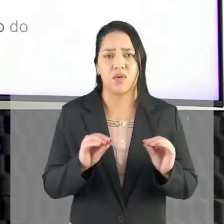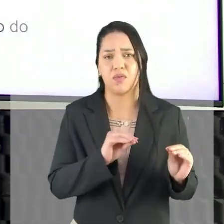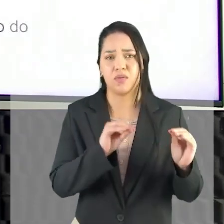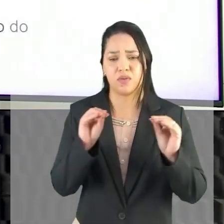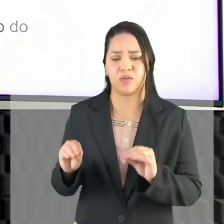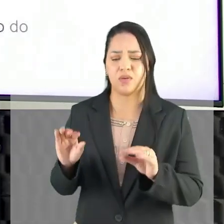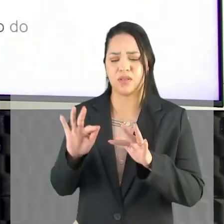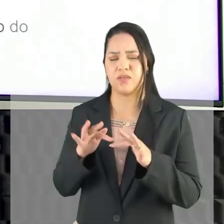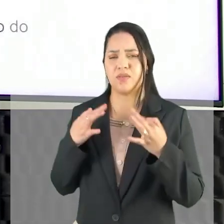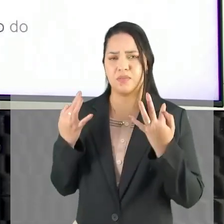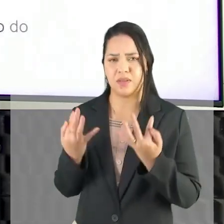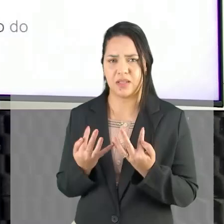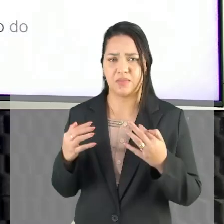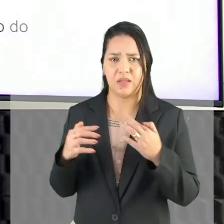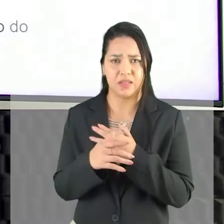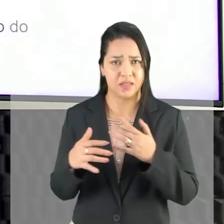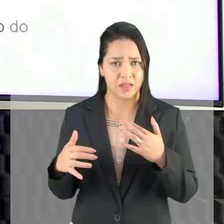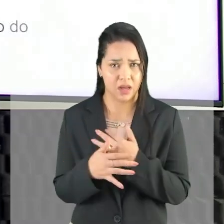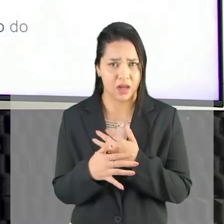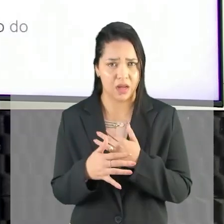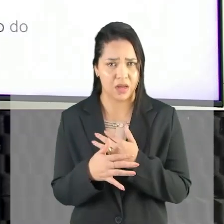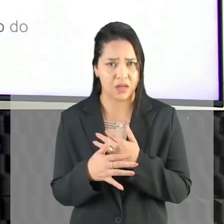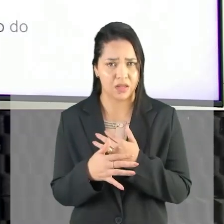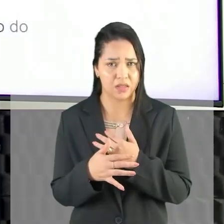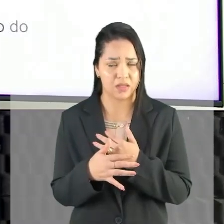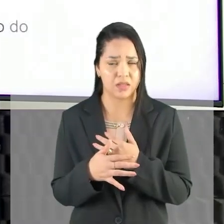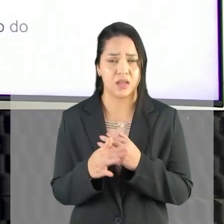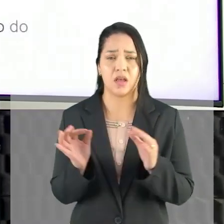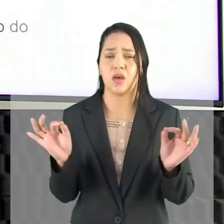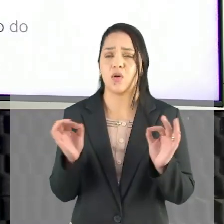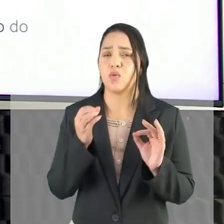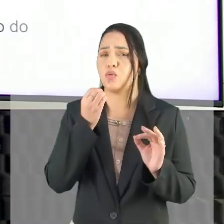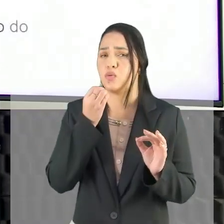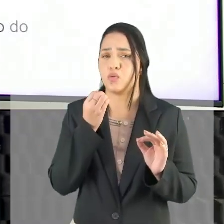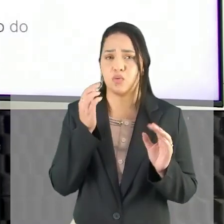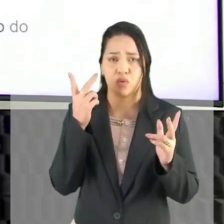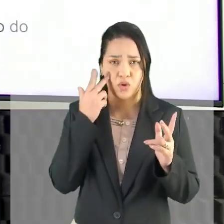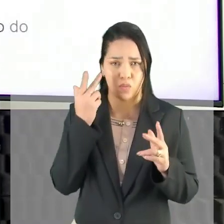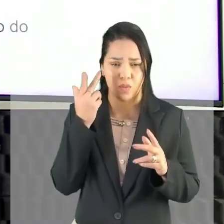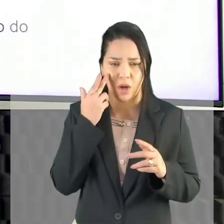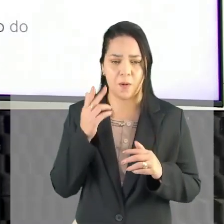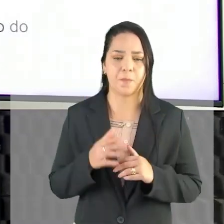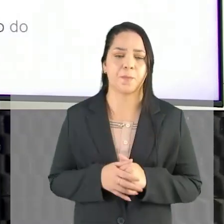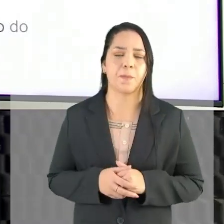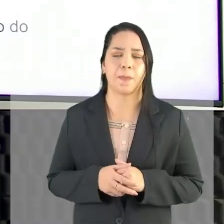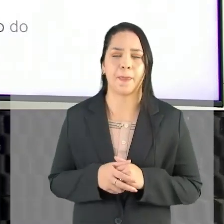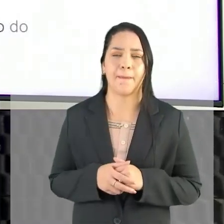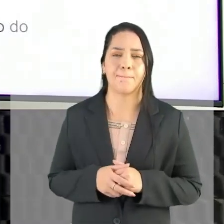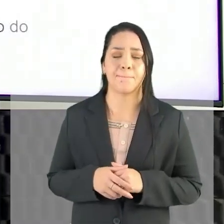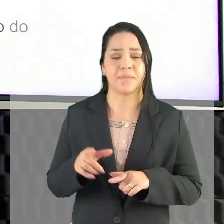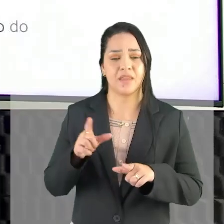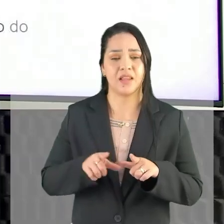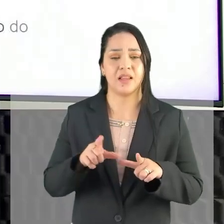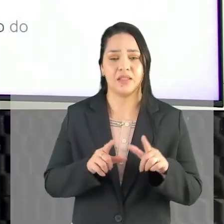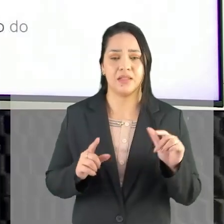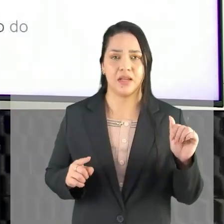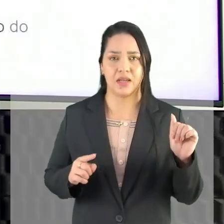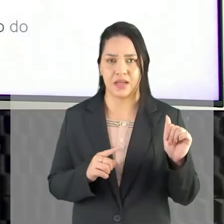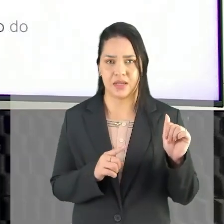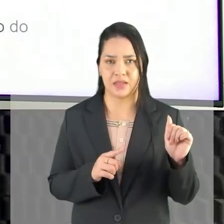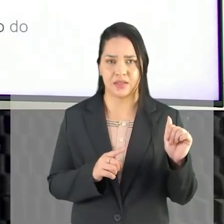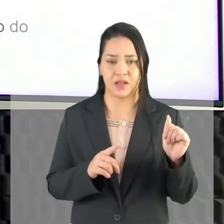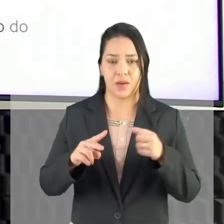com suas famílias para as cidades. É o clássico êxodo rural. Então, letra A, isso é